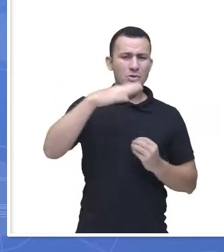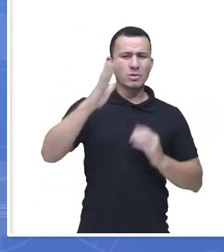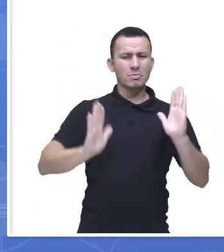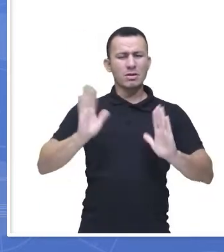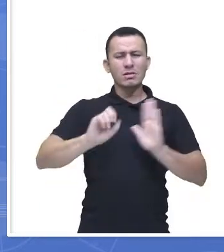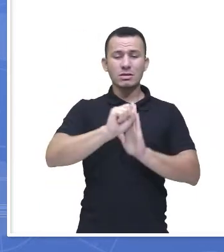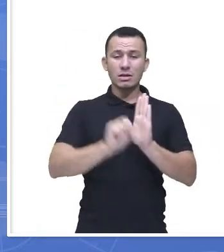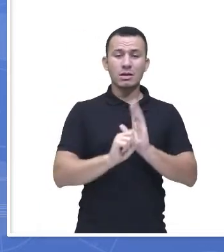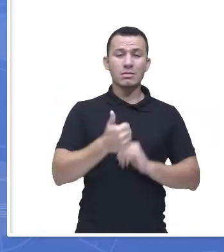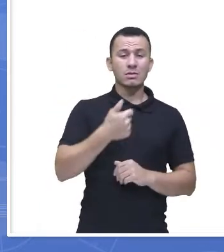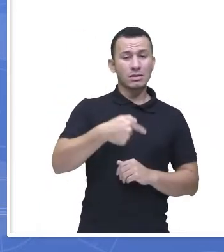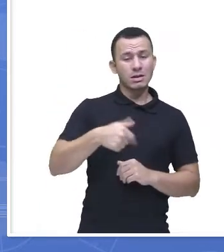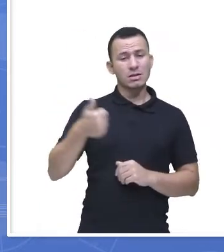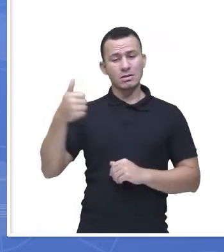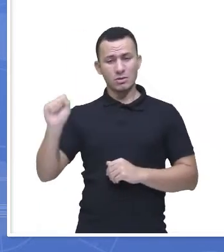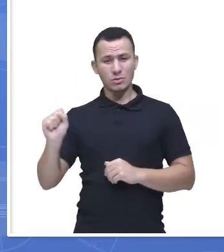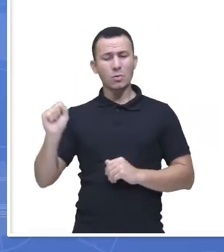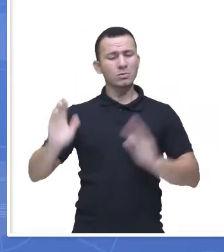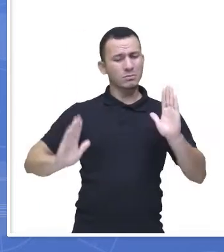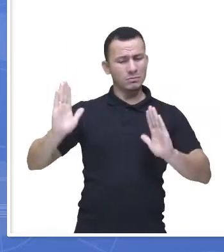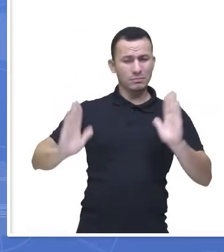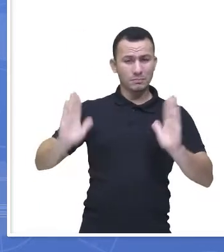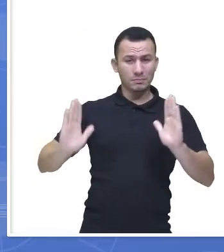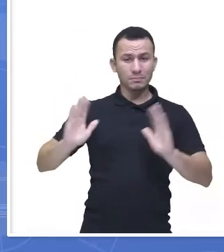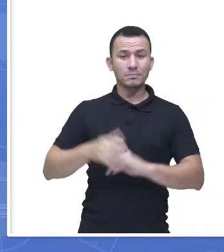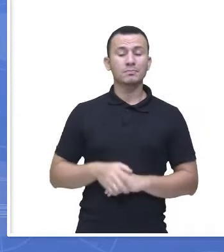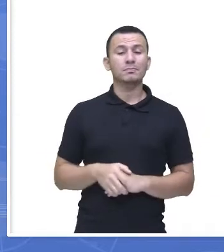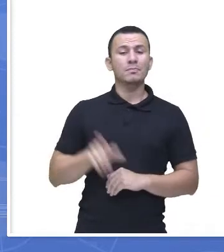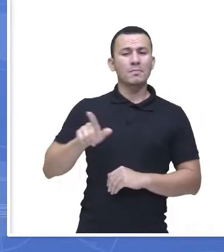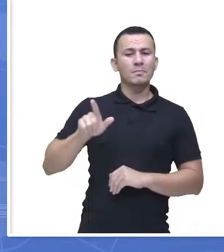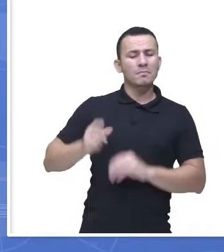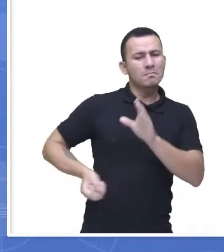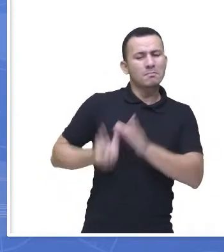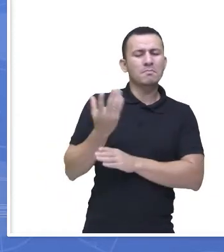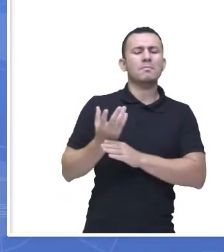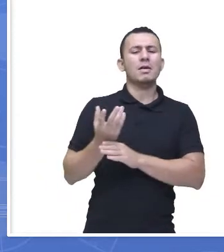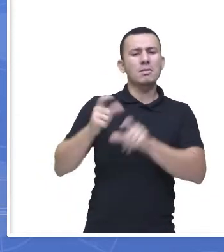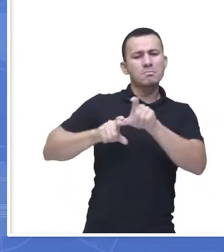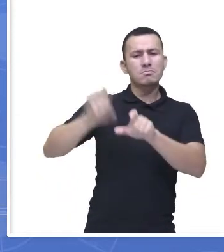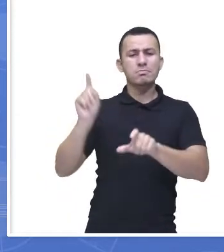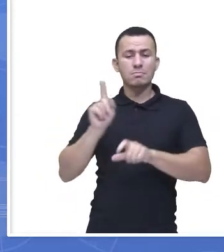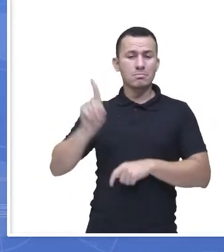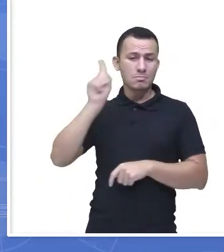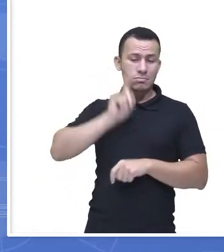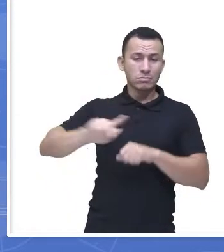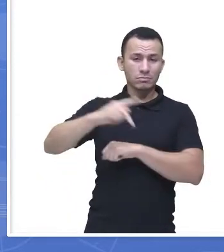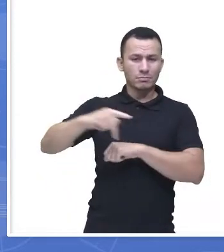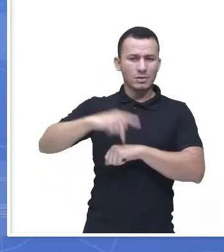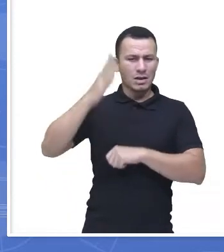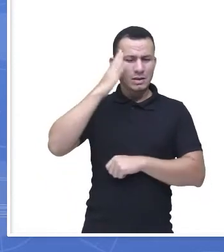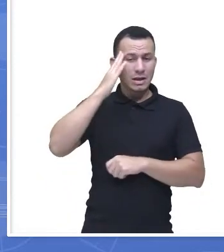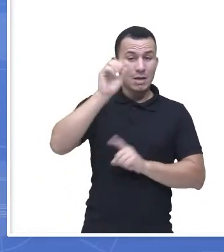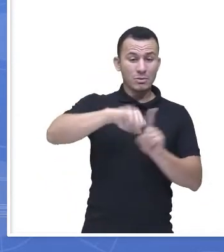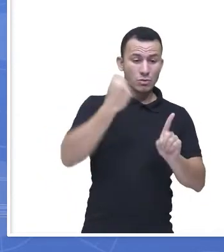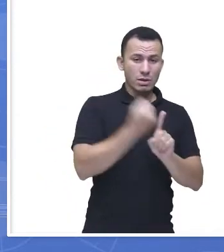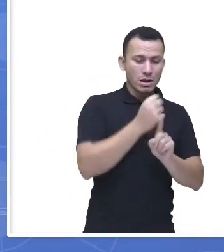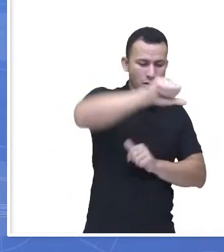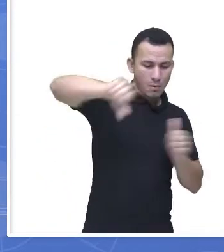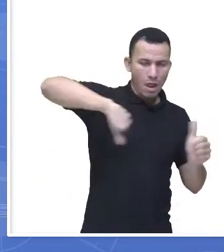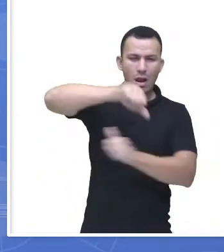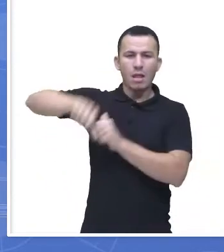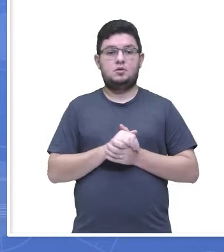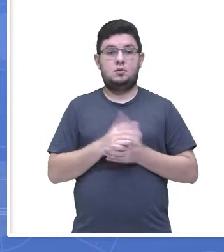parabéns. O comentário fala o seguinte para a gente. O movimento de independência dos Estados Unidos, formado sob os ideais iluministas